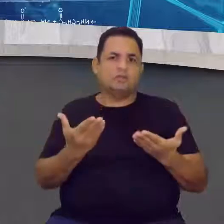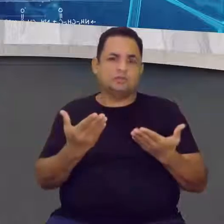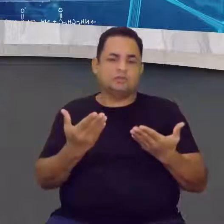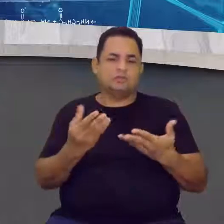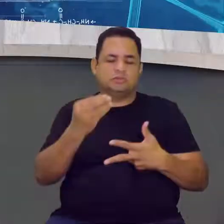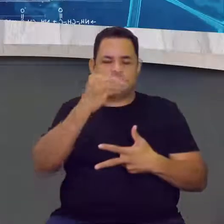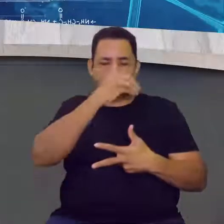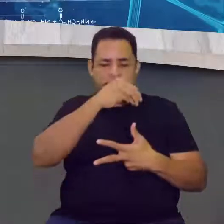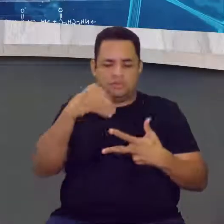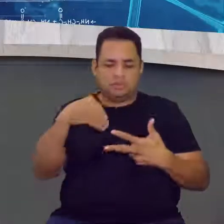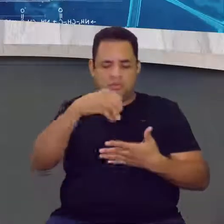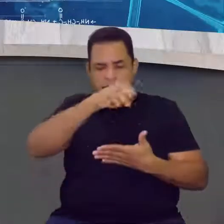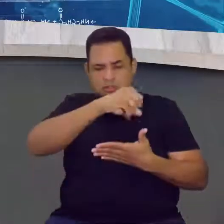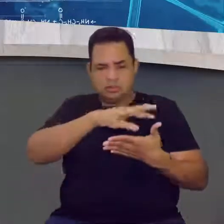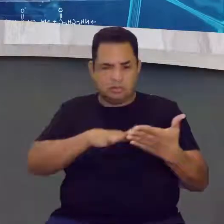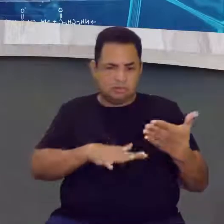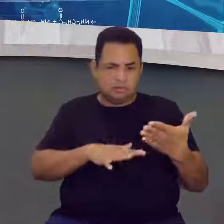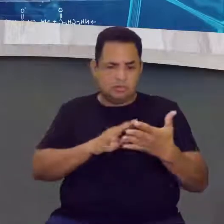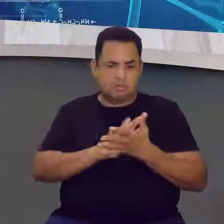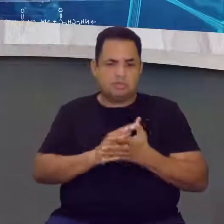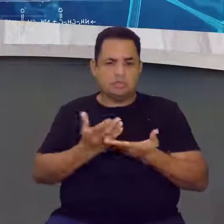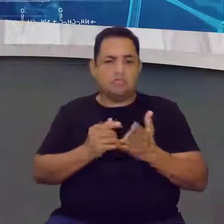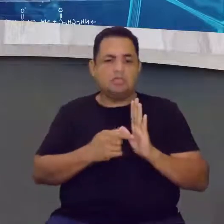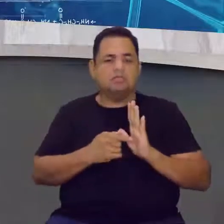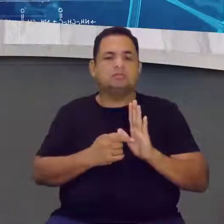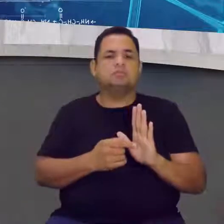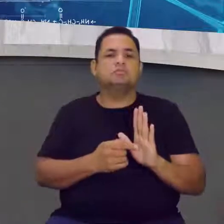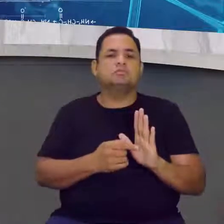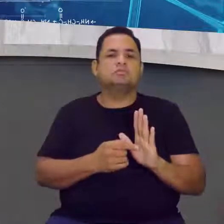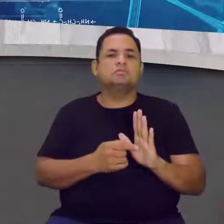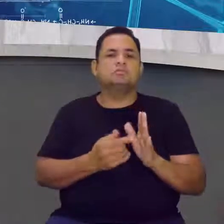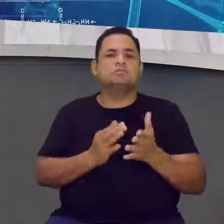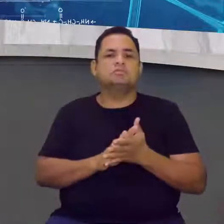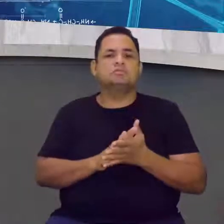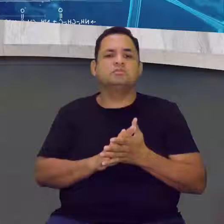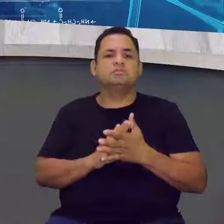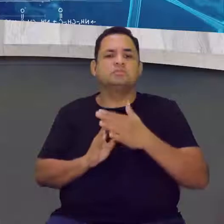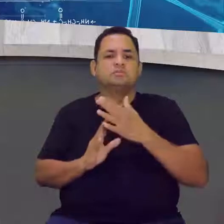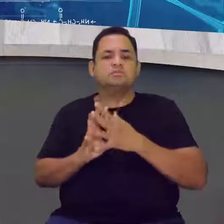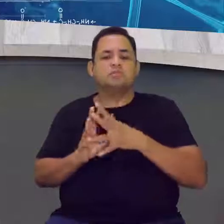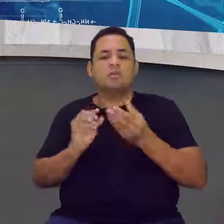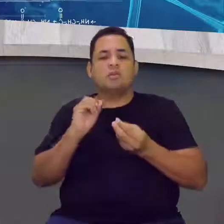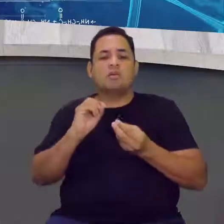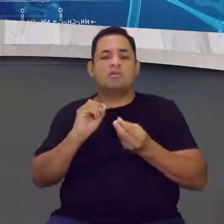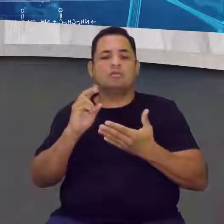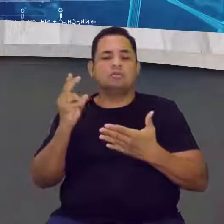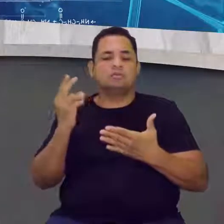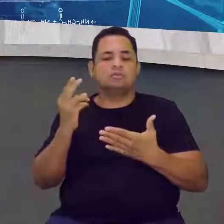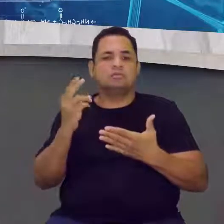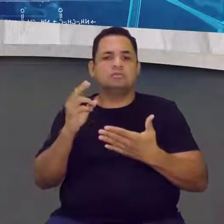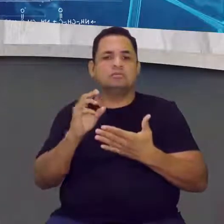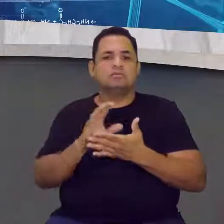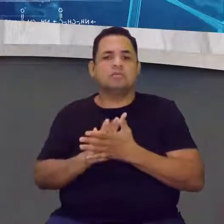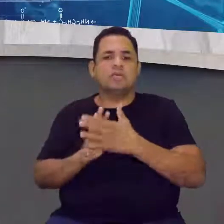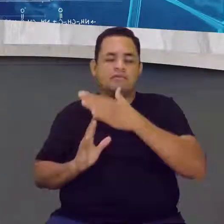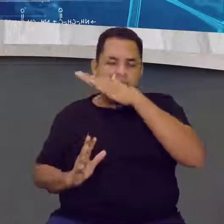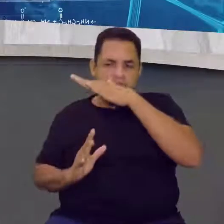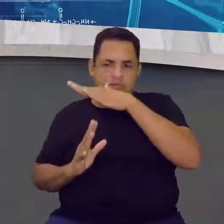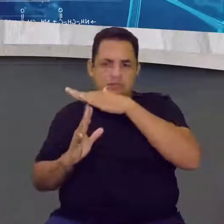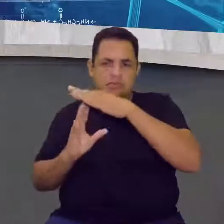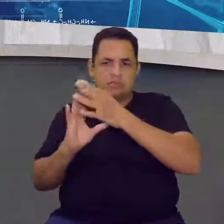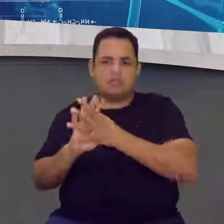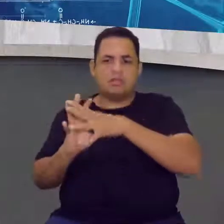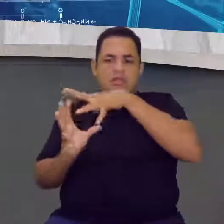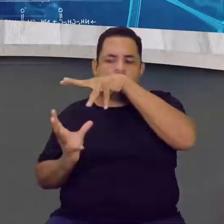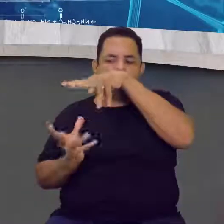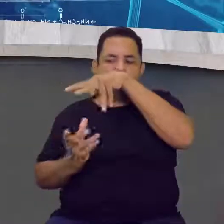questões de Enem, que elas abordam essas situações de efeito global, ou efeito estufa e